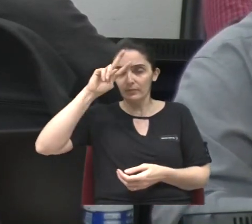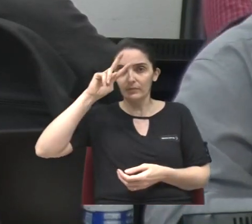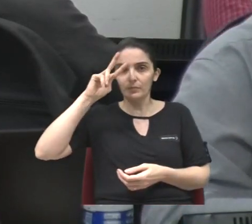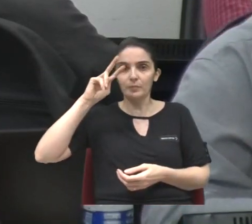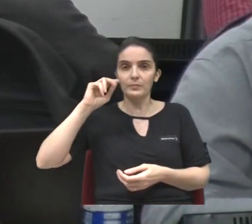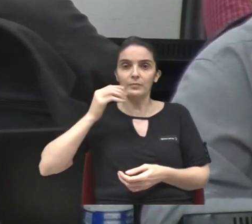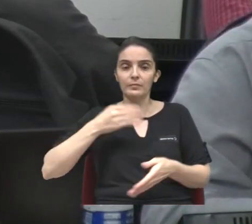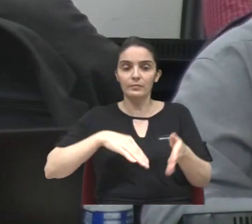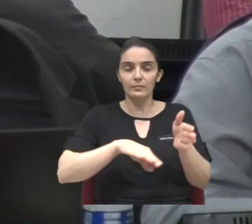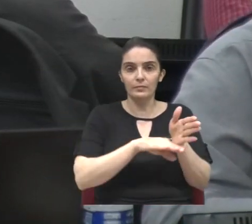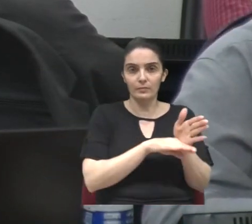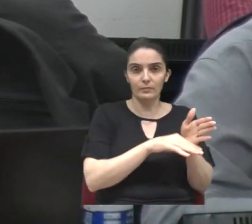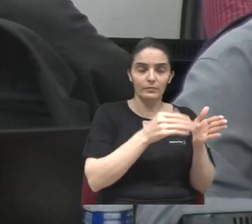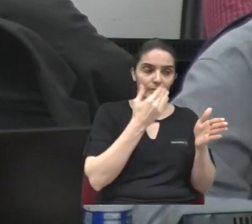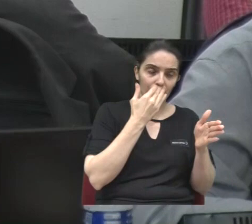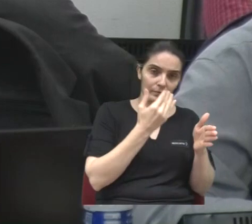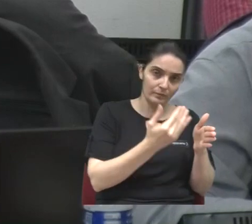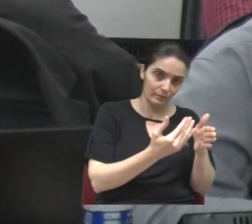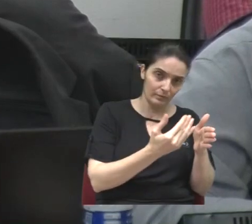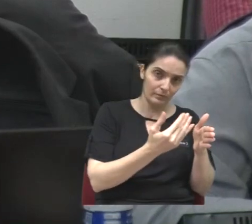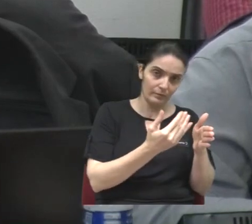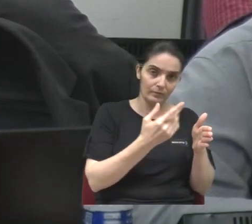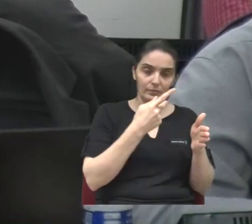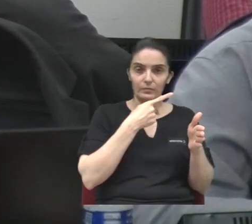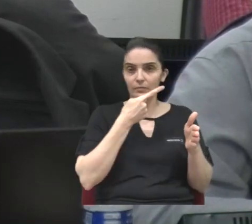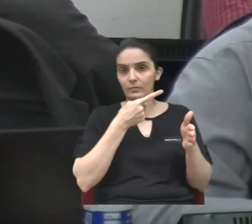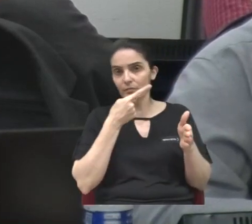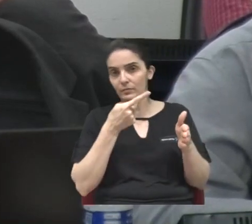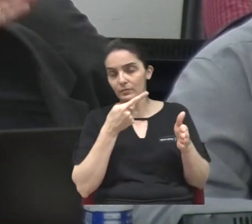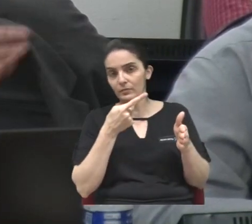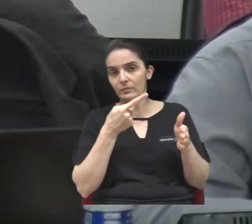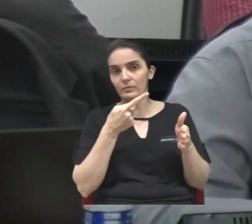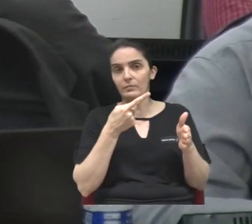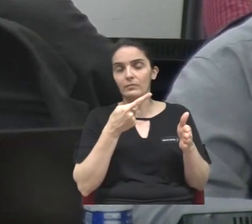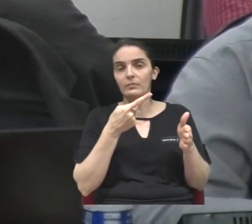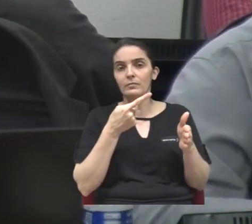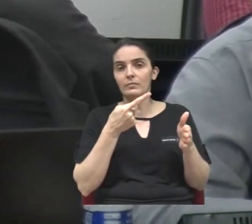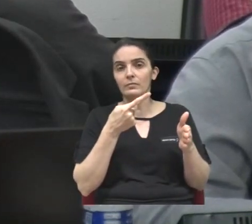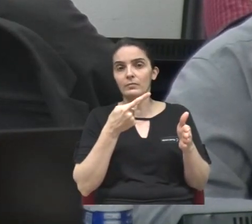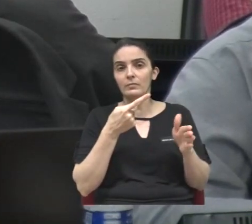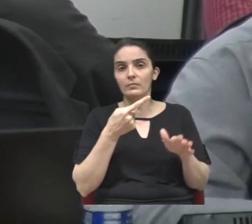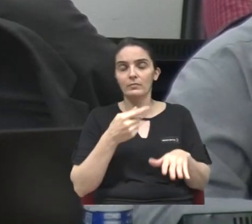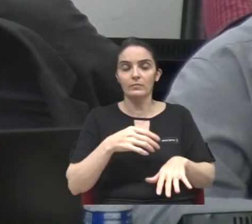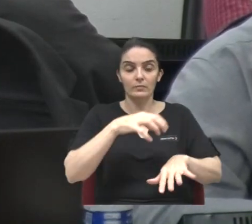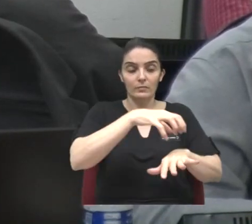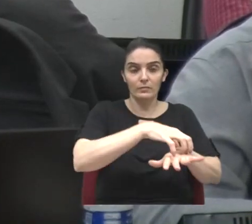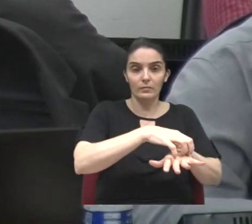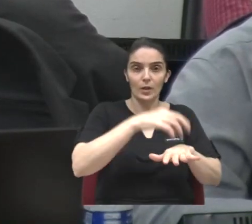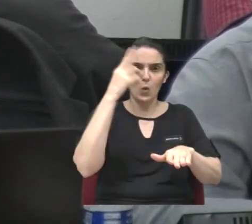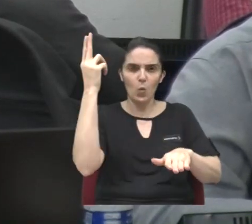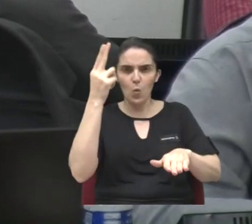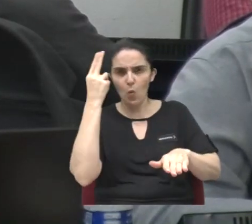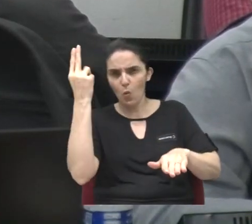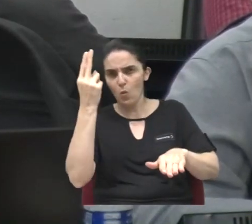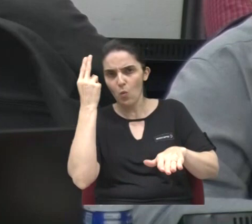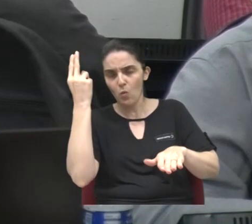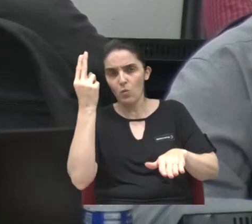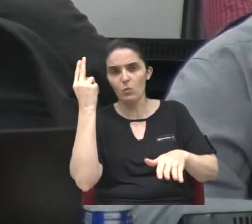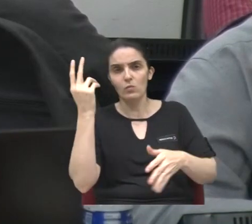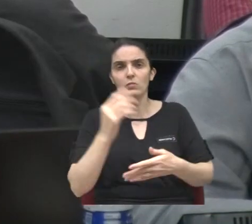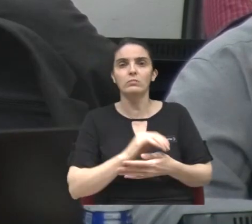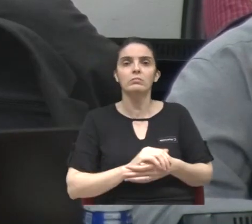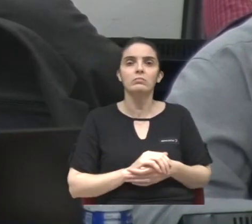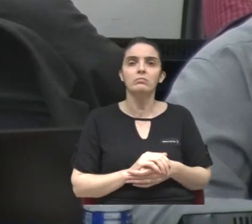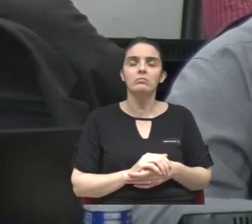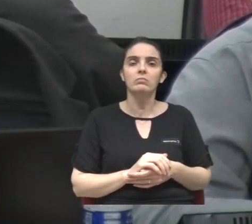gabinete relacionada à central de ambulâncias, e um fato que